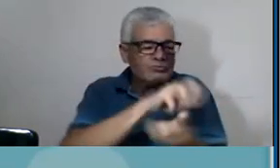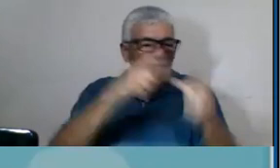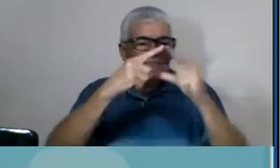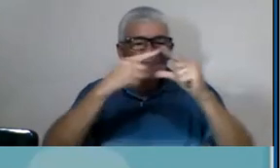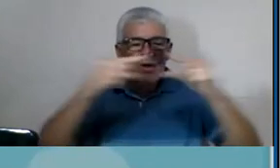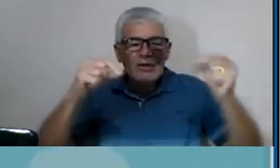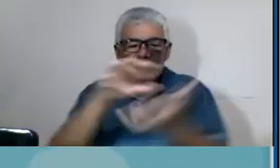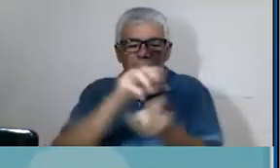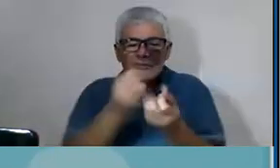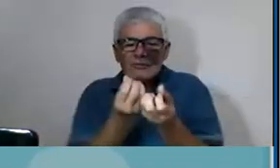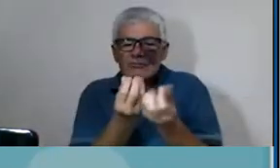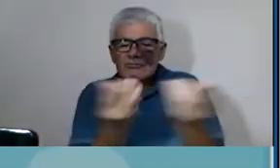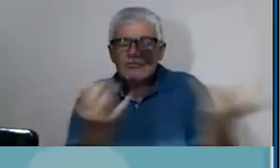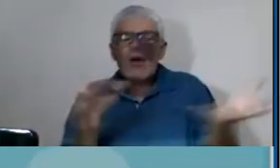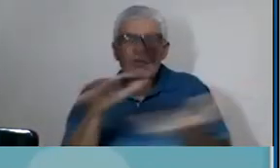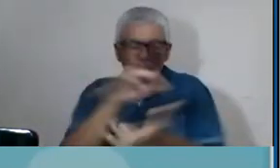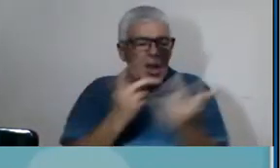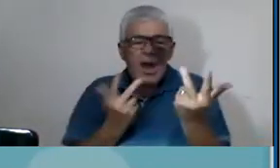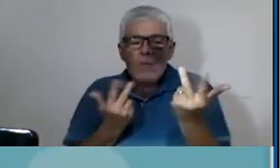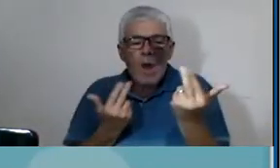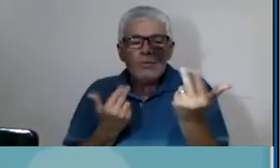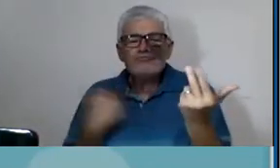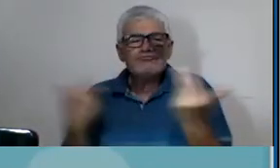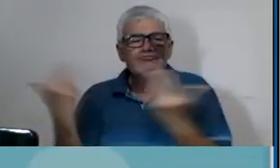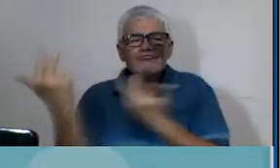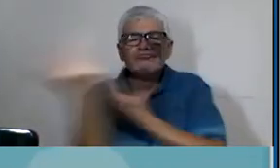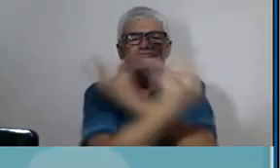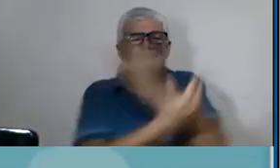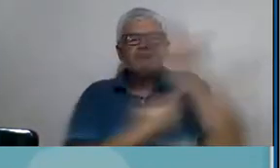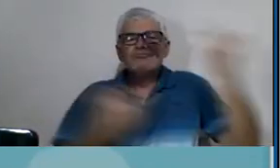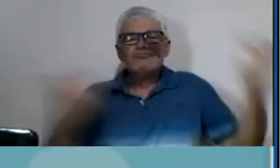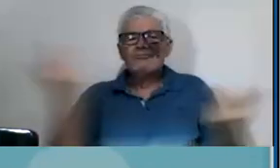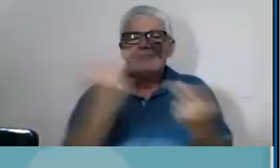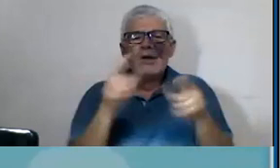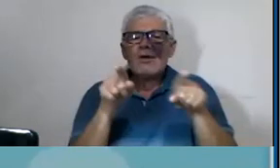Ai, vibração. Ah, não tem som. E agora?